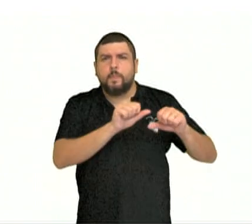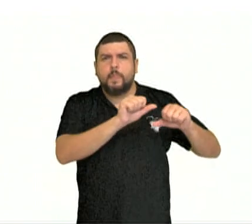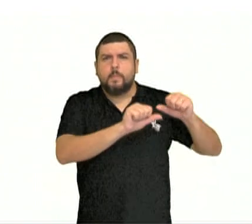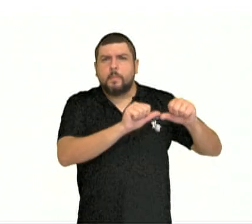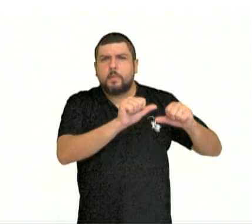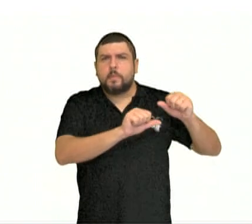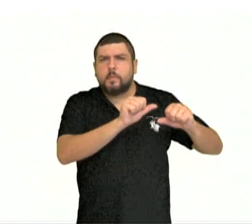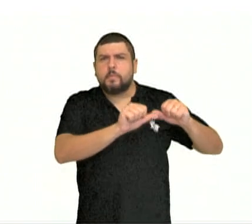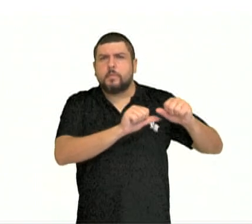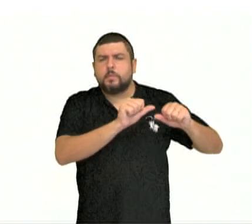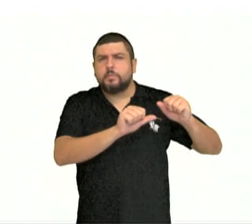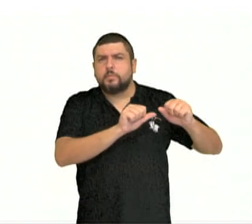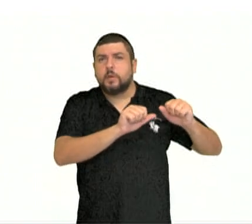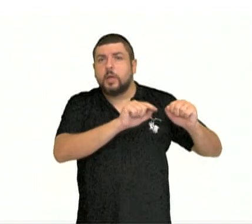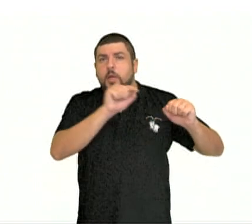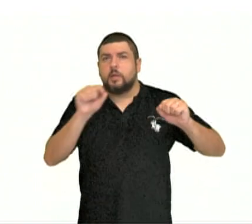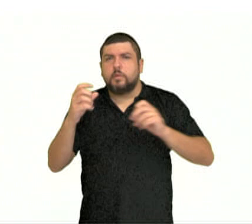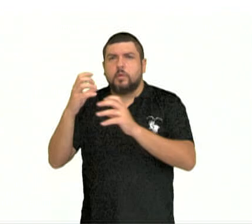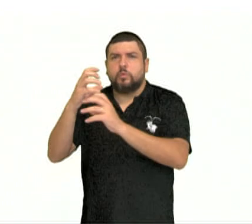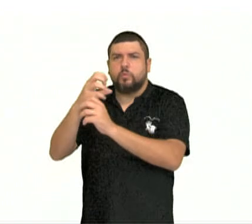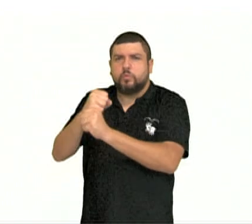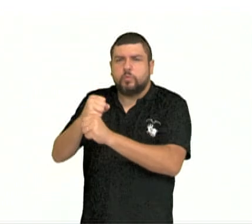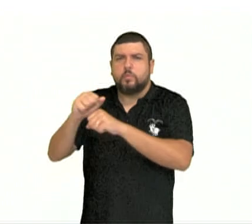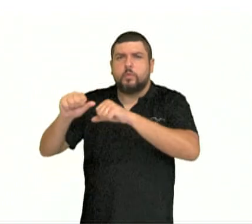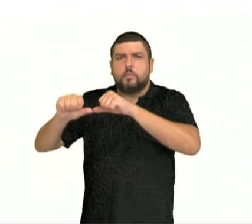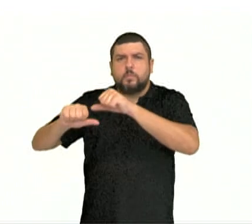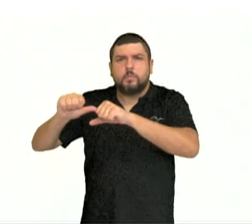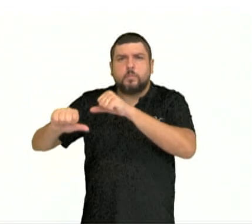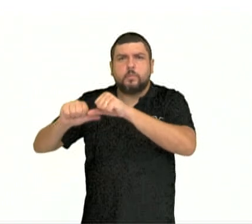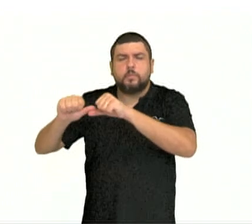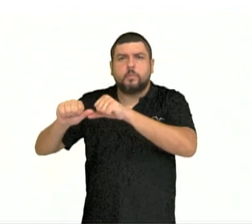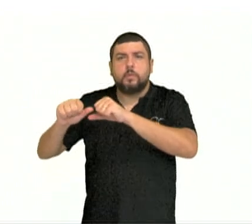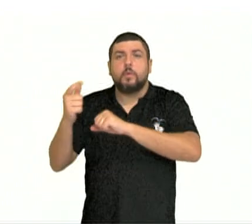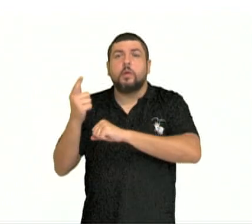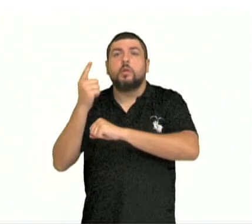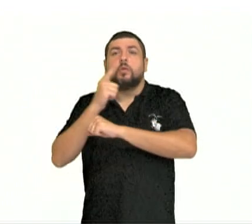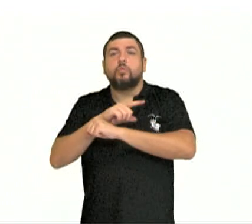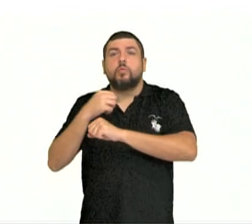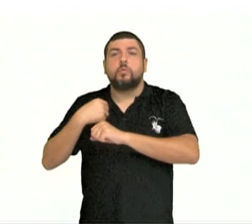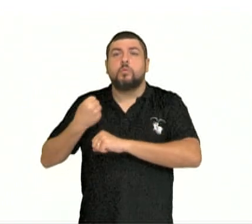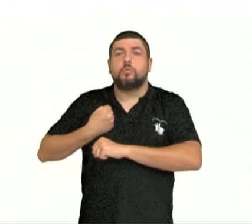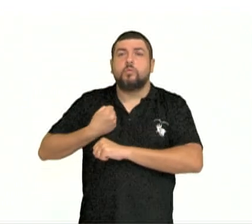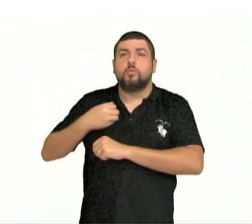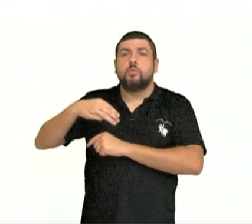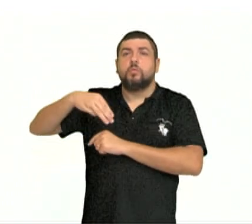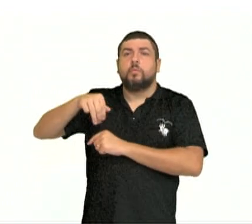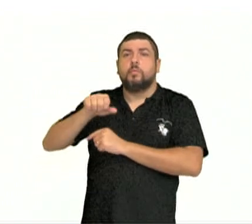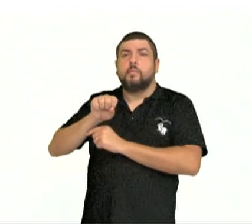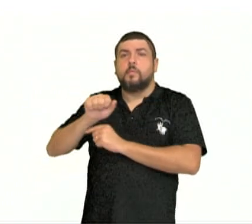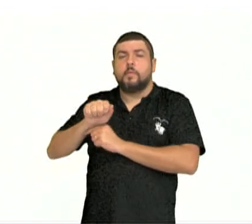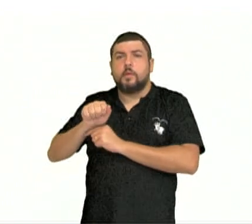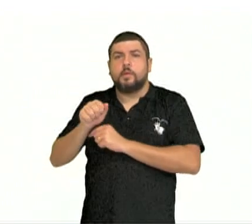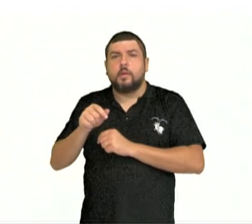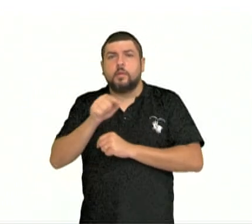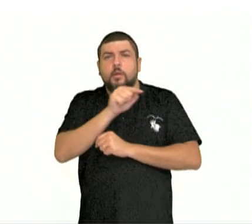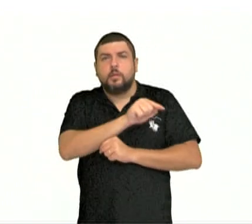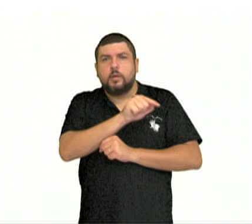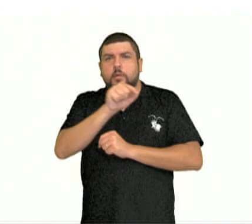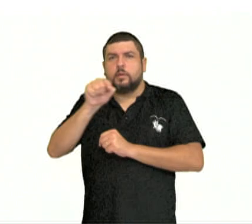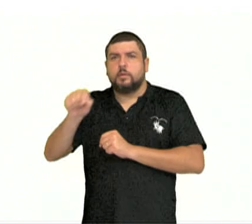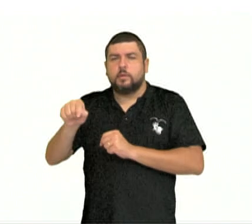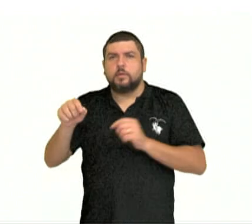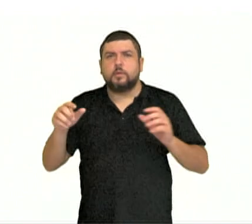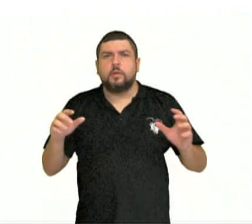quê? Até obtermos a proporção correta, então, do número de massa, o número atômico destes elementos, né? O coeficiente é que